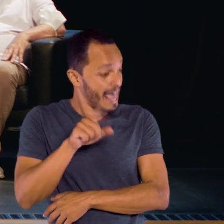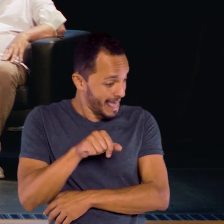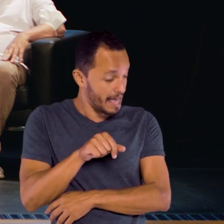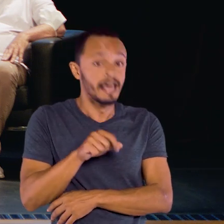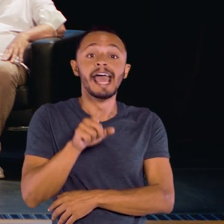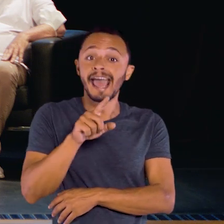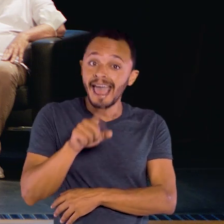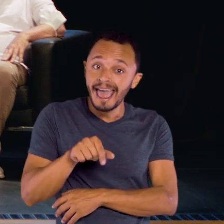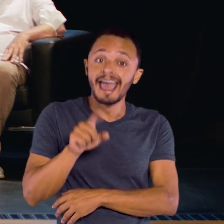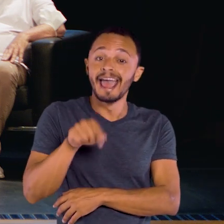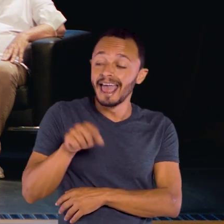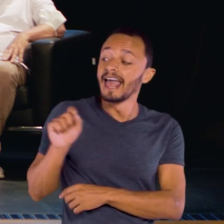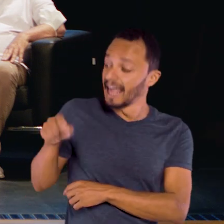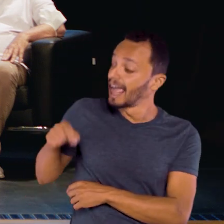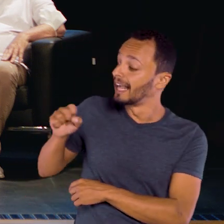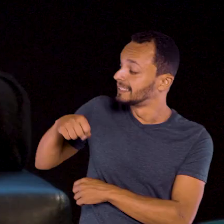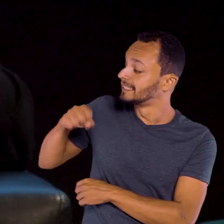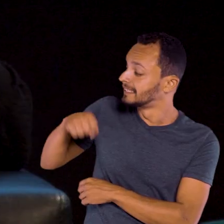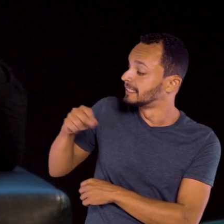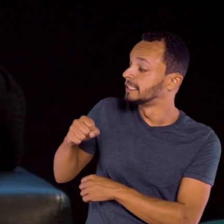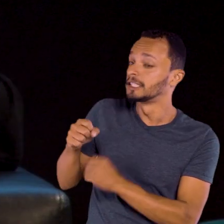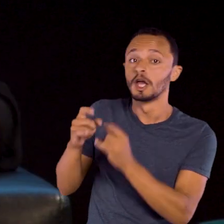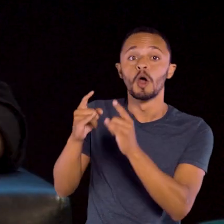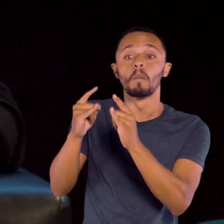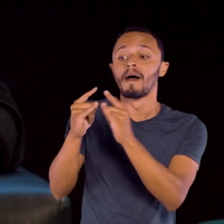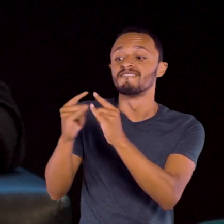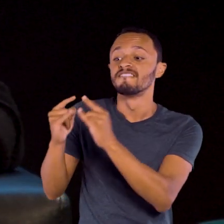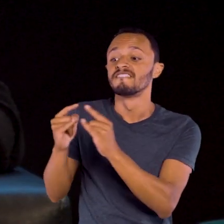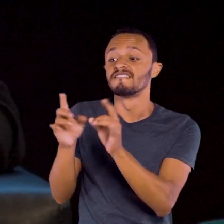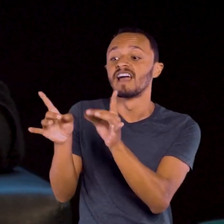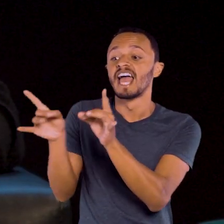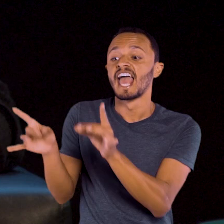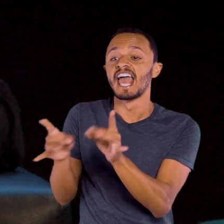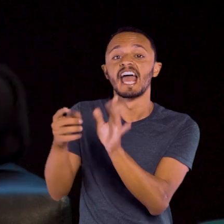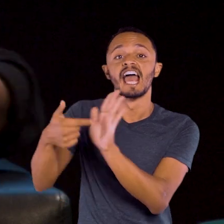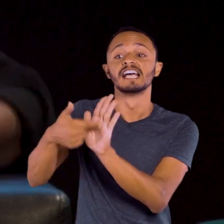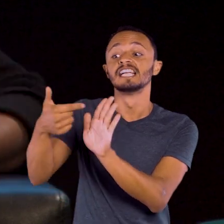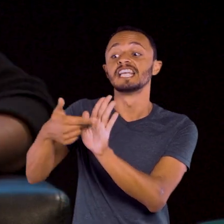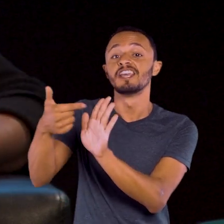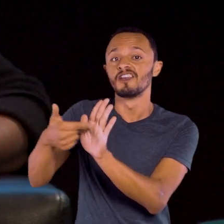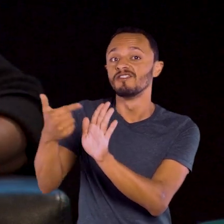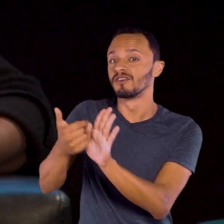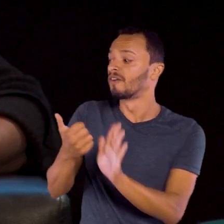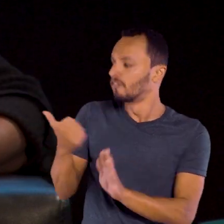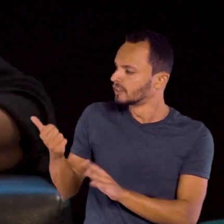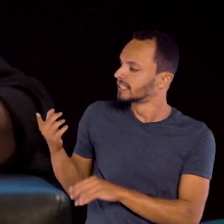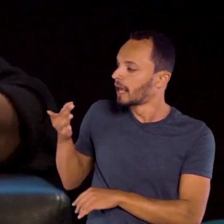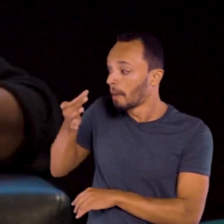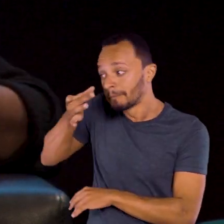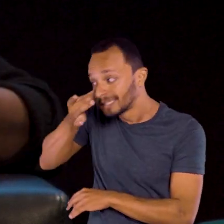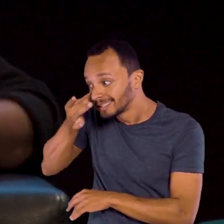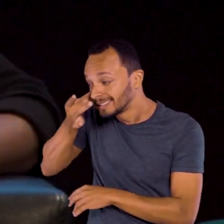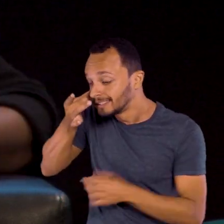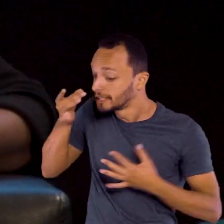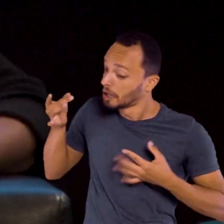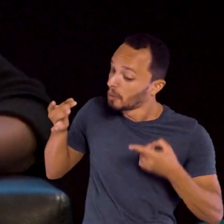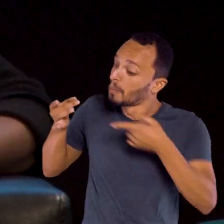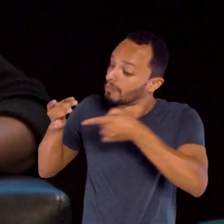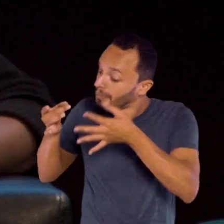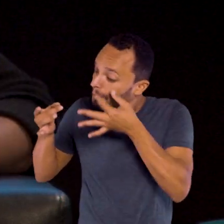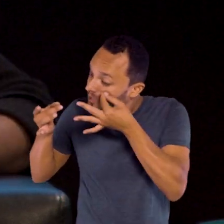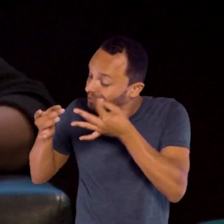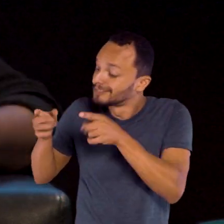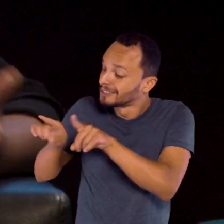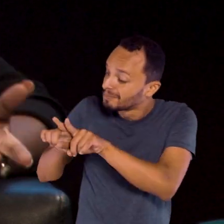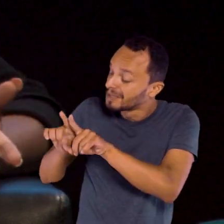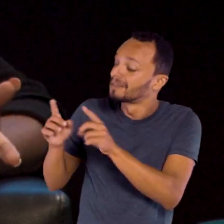Uma feira de livros que tem lá. E eu estava acabando de lançar, eu tinha acabado de ganhar o prêmio Oliveira